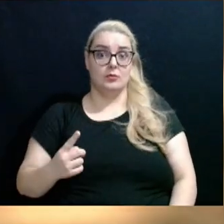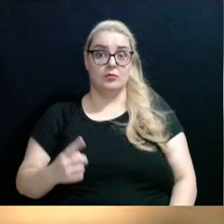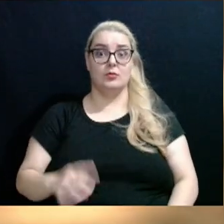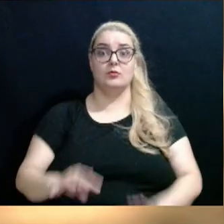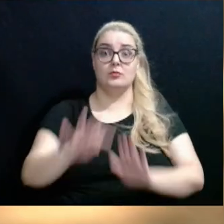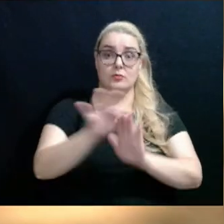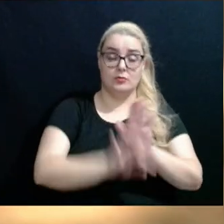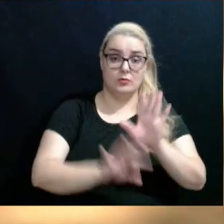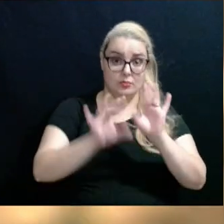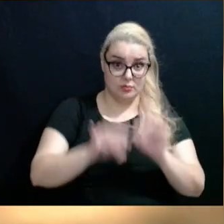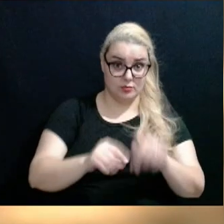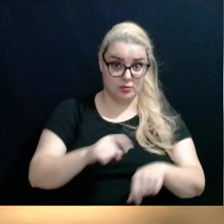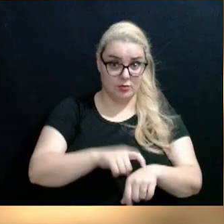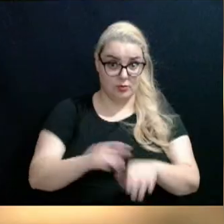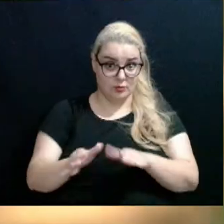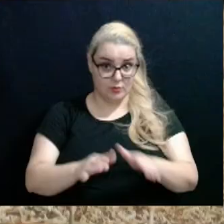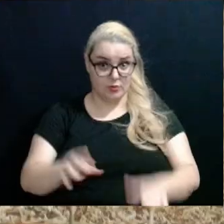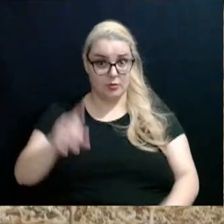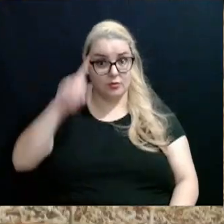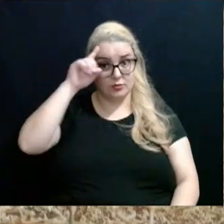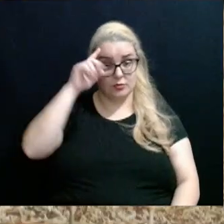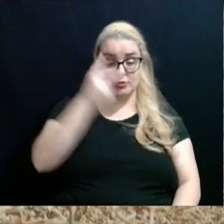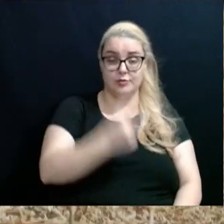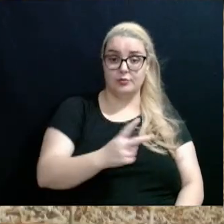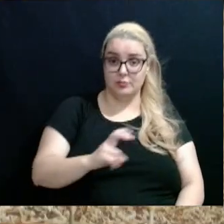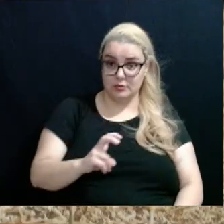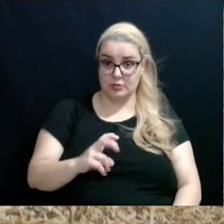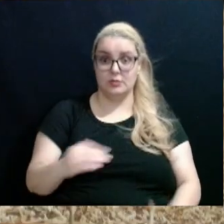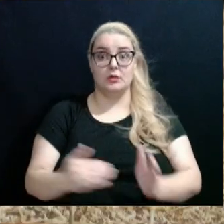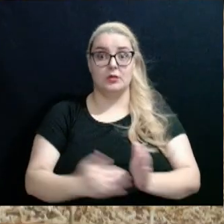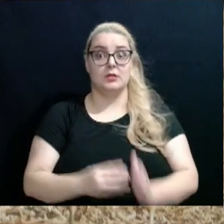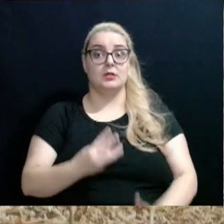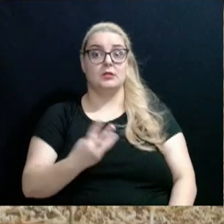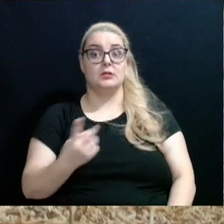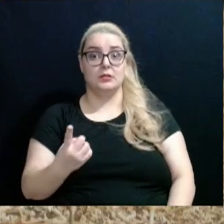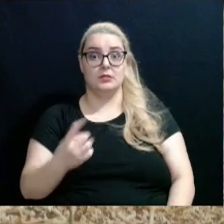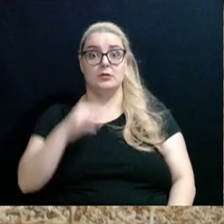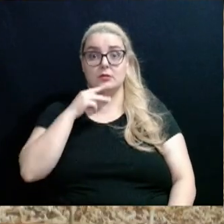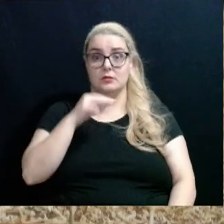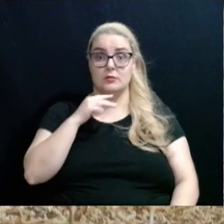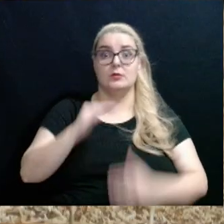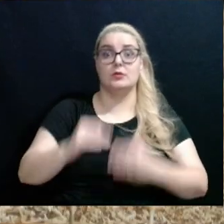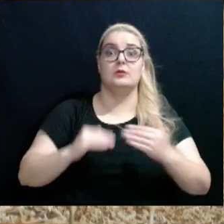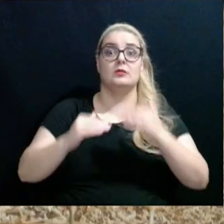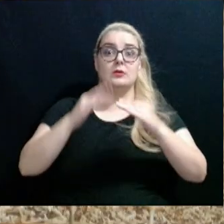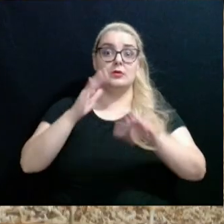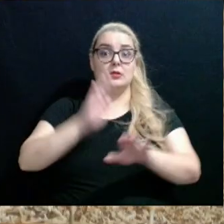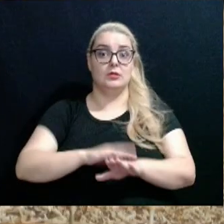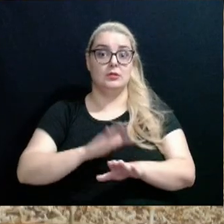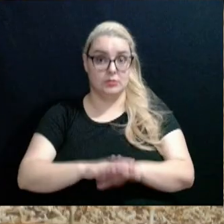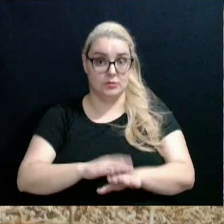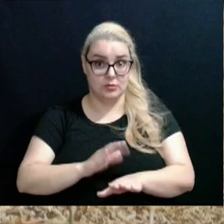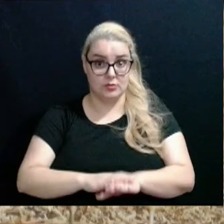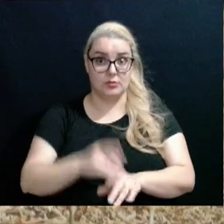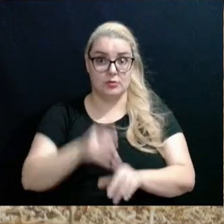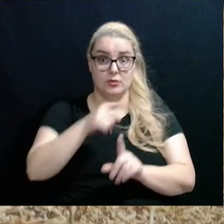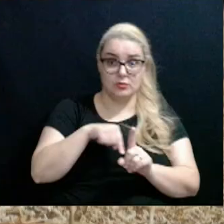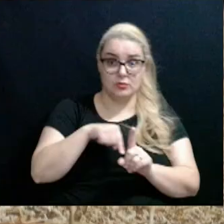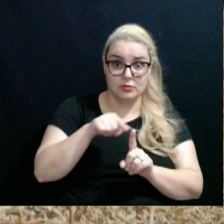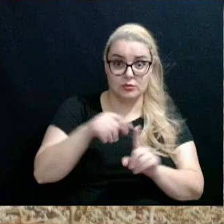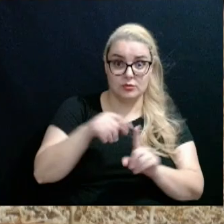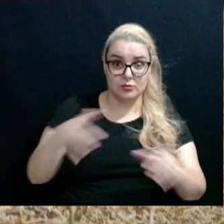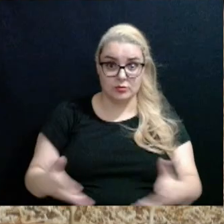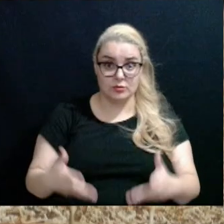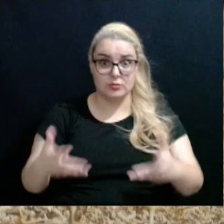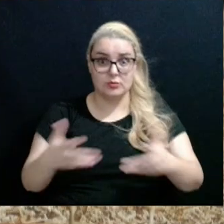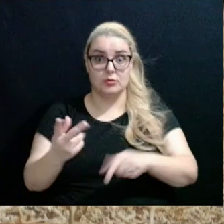que durante os dias 25 a 31 de março serão desenvolvidas atividades com o objetivo de promover a busca